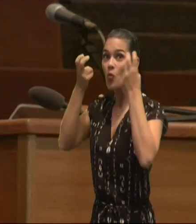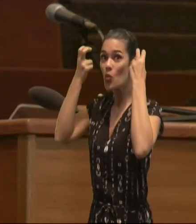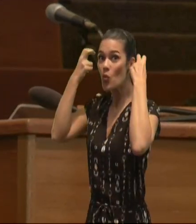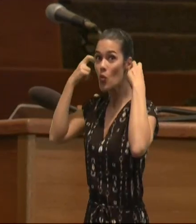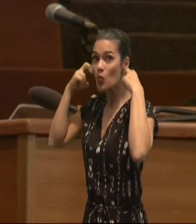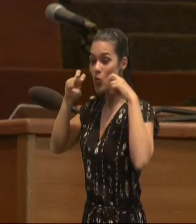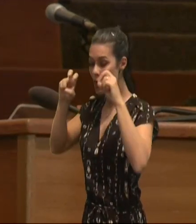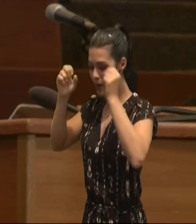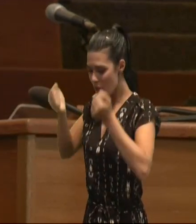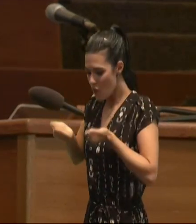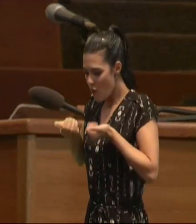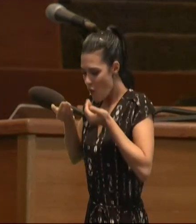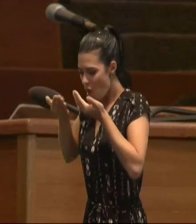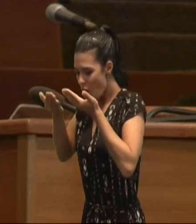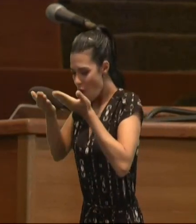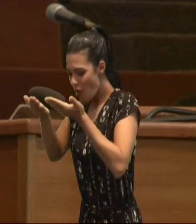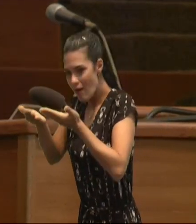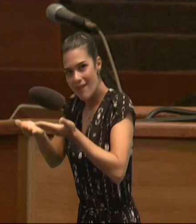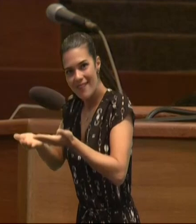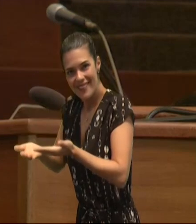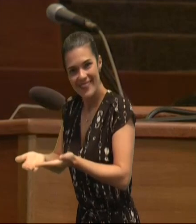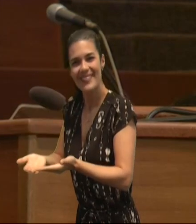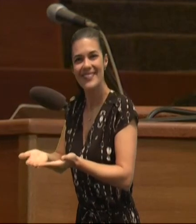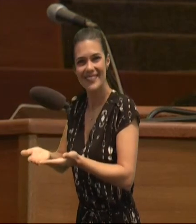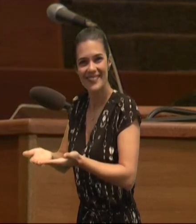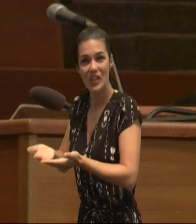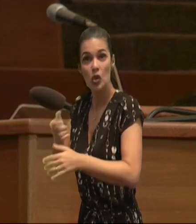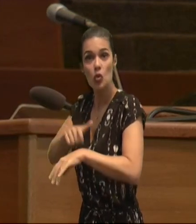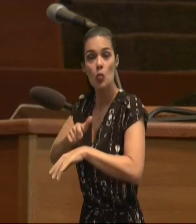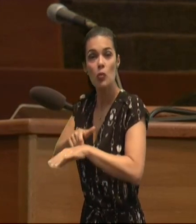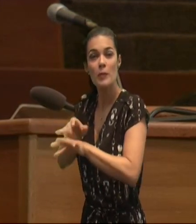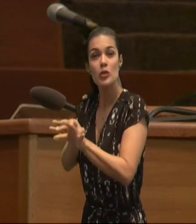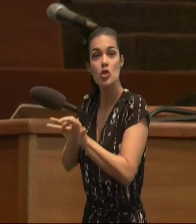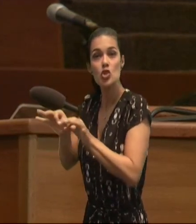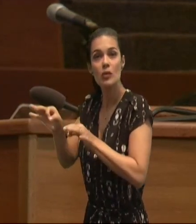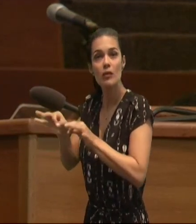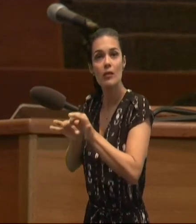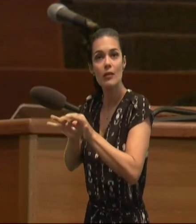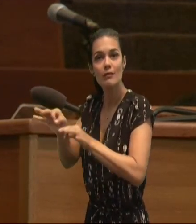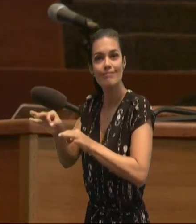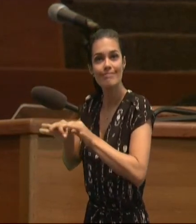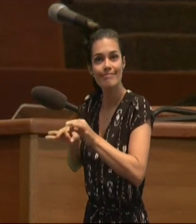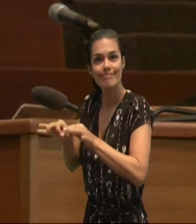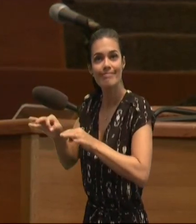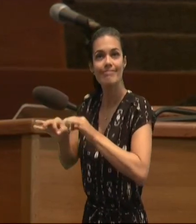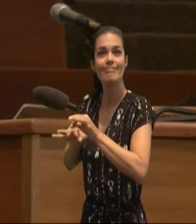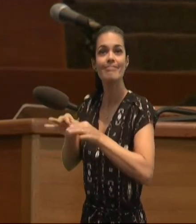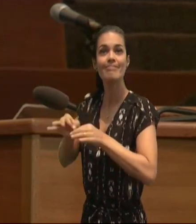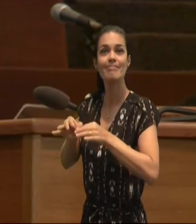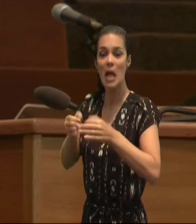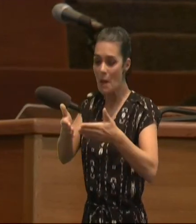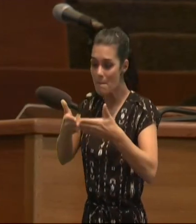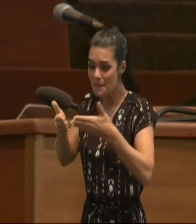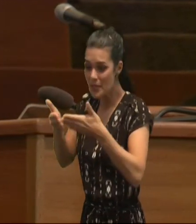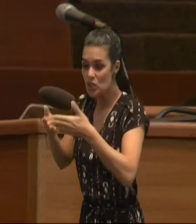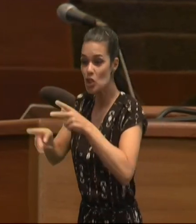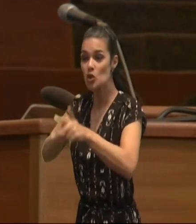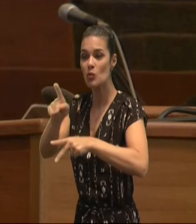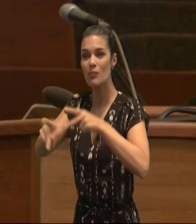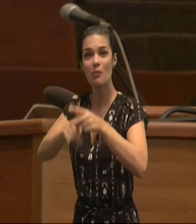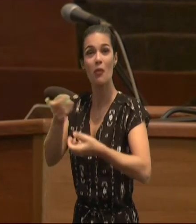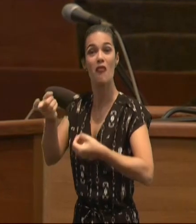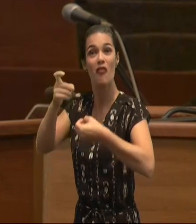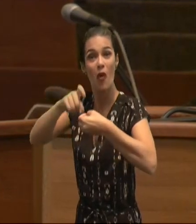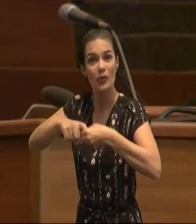culto, enquanto ele está colocando em ordem como sacerdote, fazendo o povo confessar os seus pecados e retornar para a presença